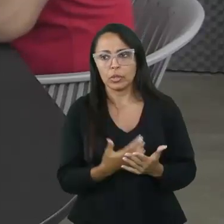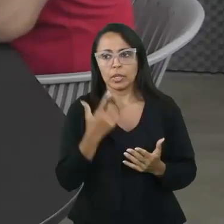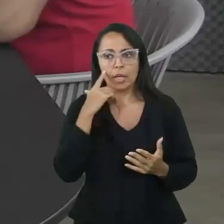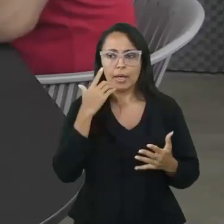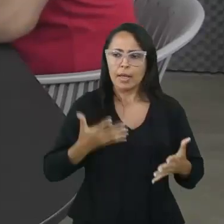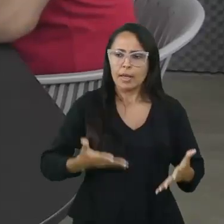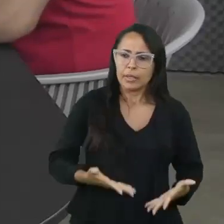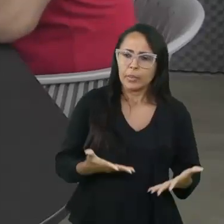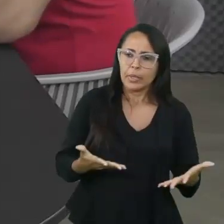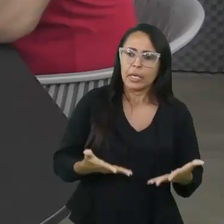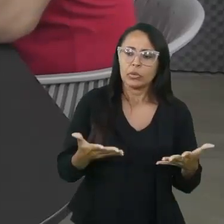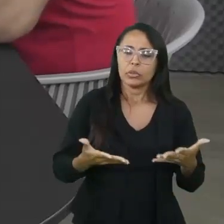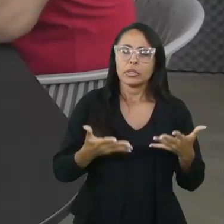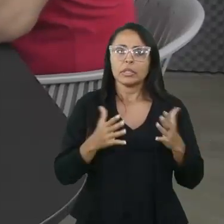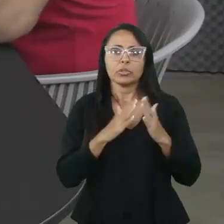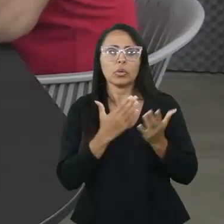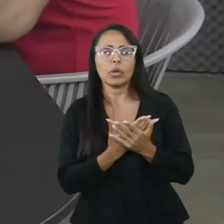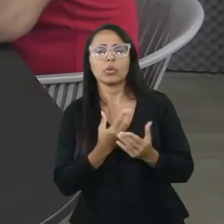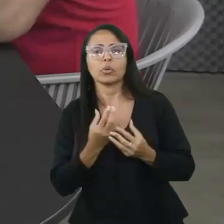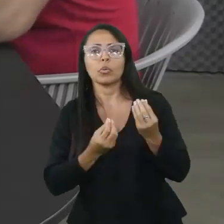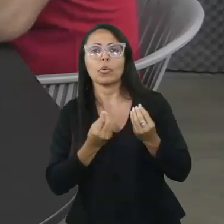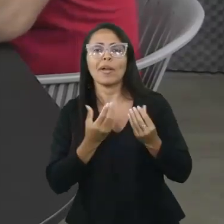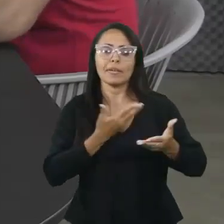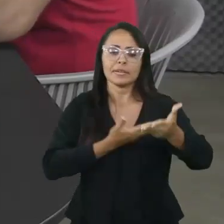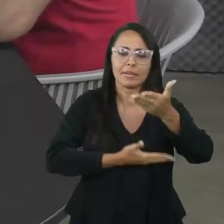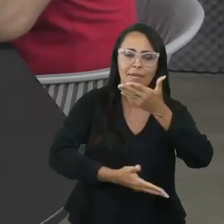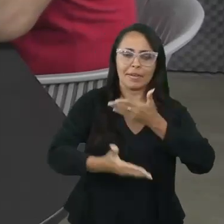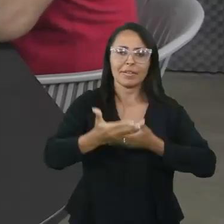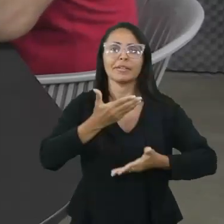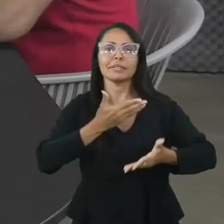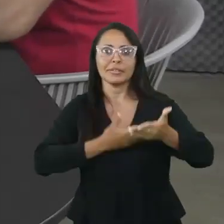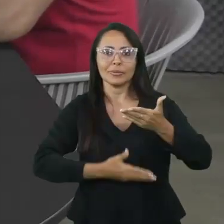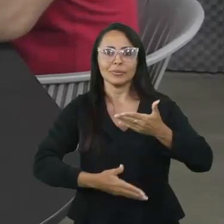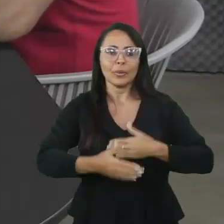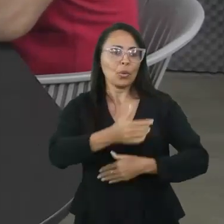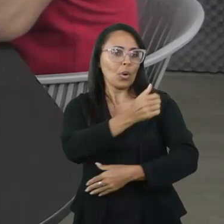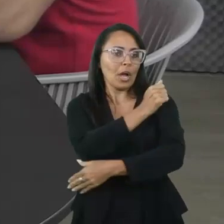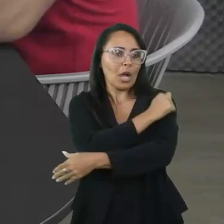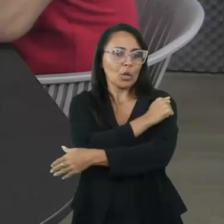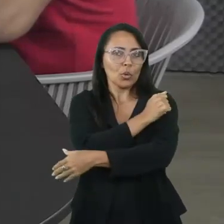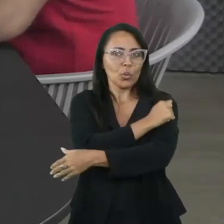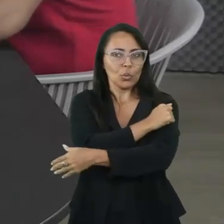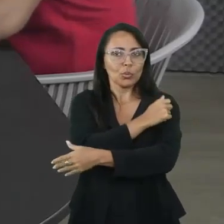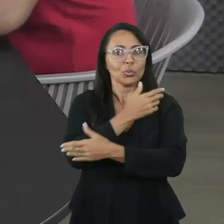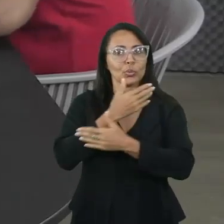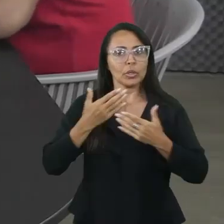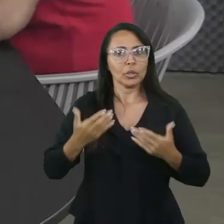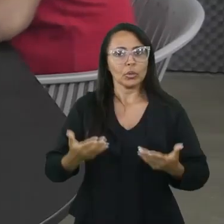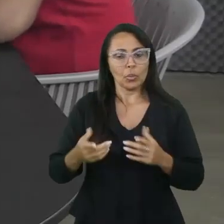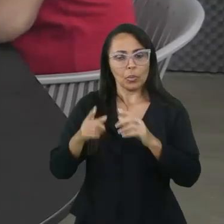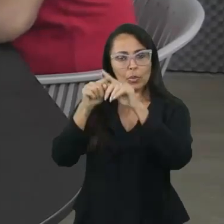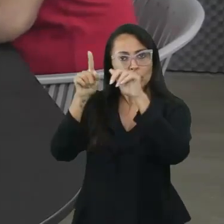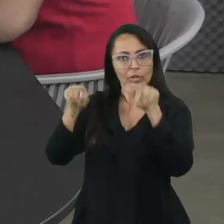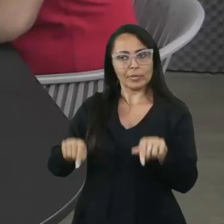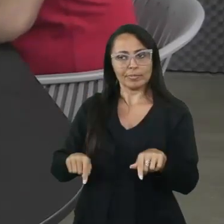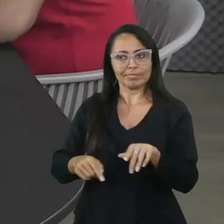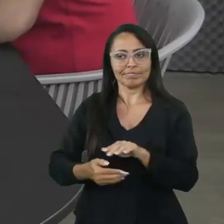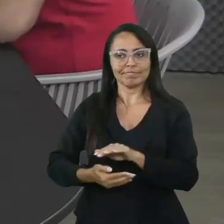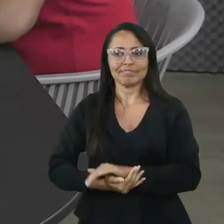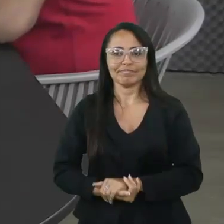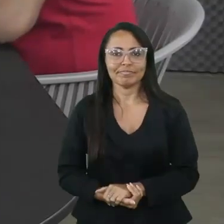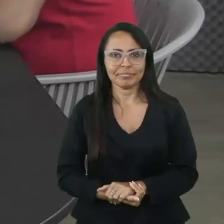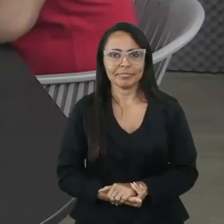a garotada na escola. Como é que é essa relação dos estudantes e das estudantes com o projeto? Olha,